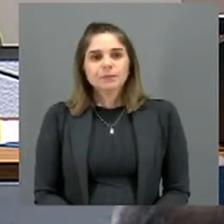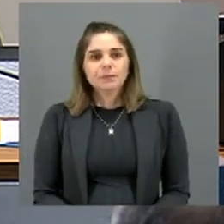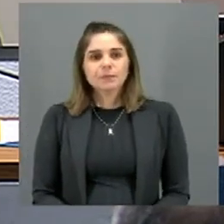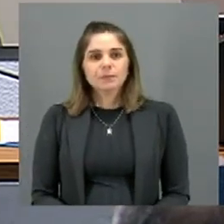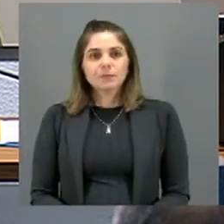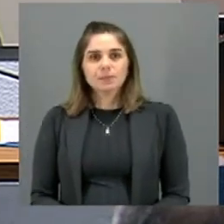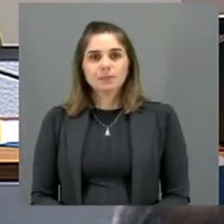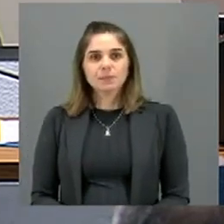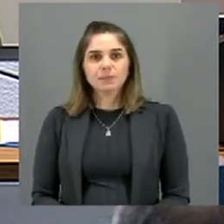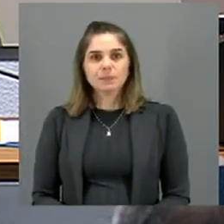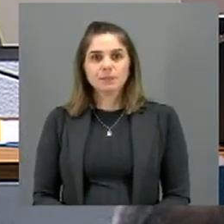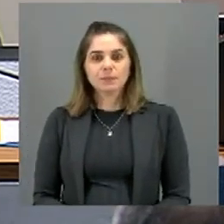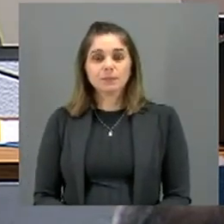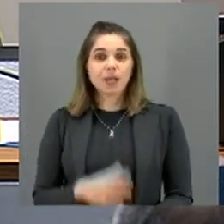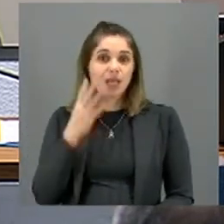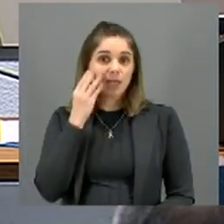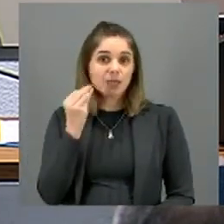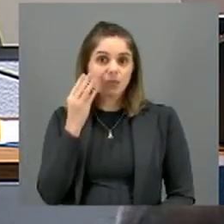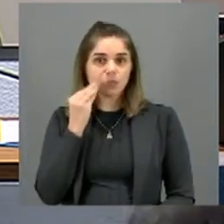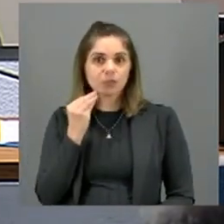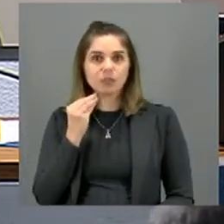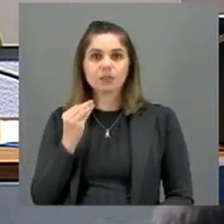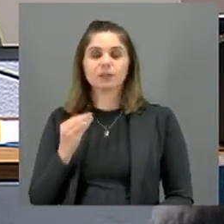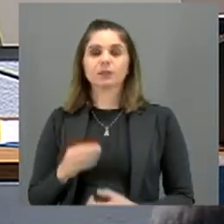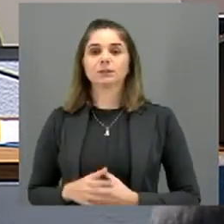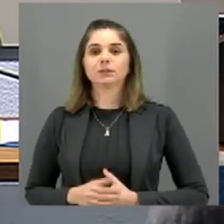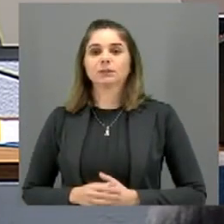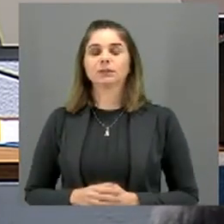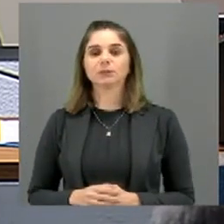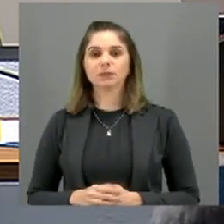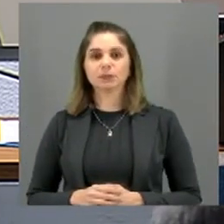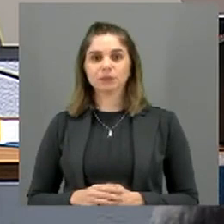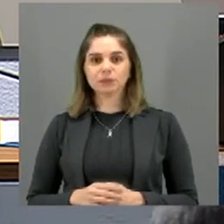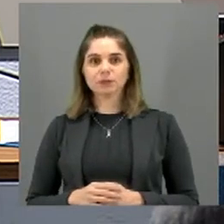senador Exalci, depois nós passamos para a próxima lista.